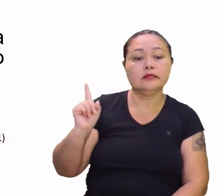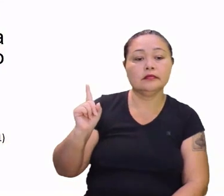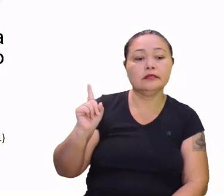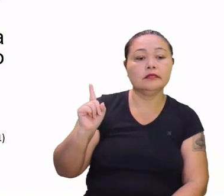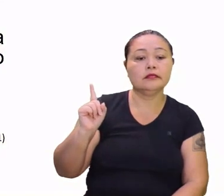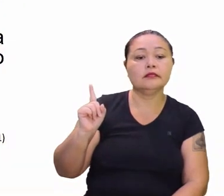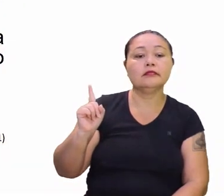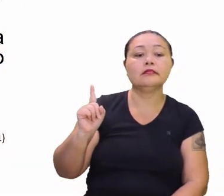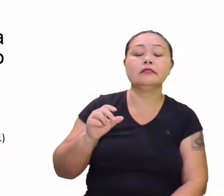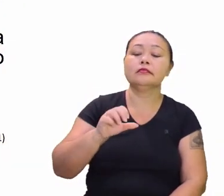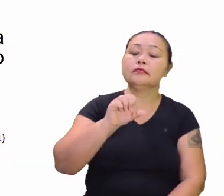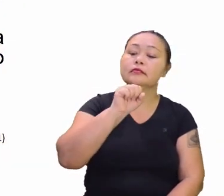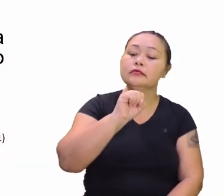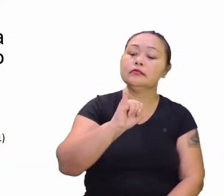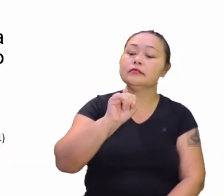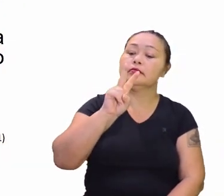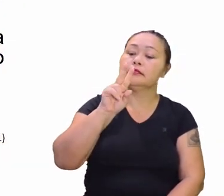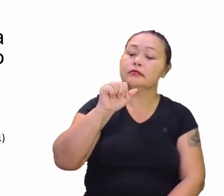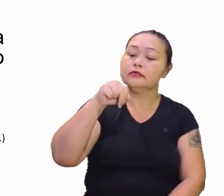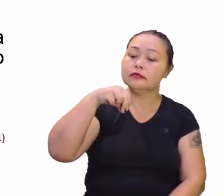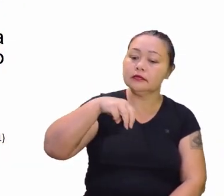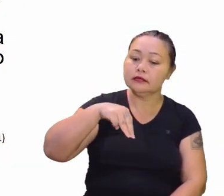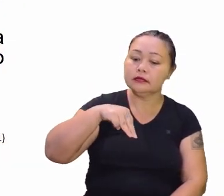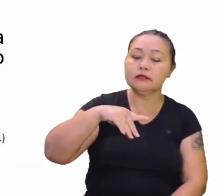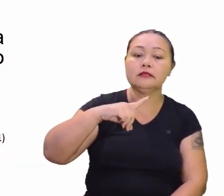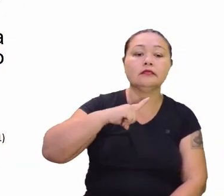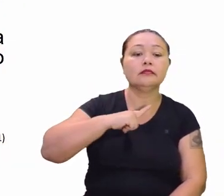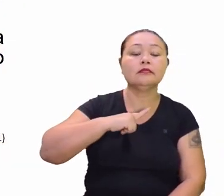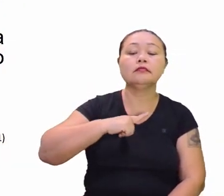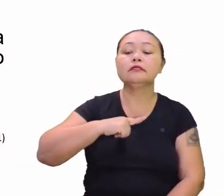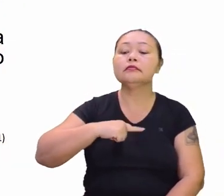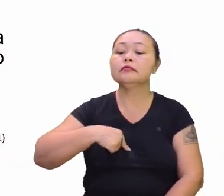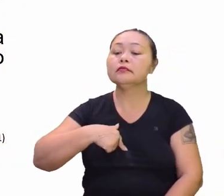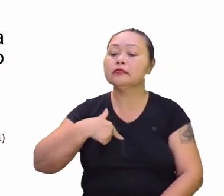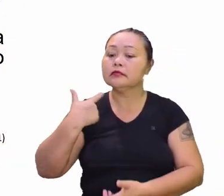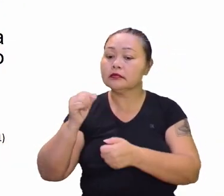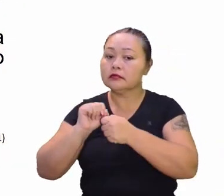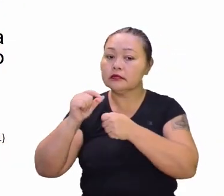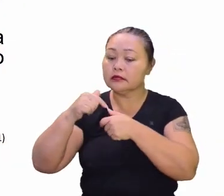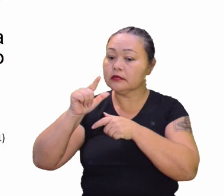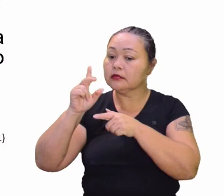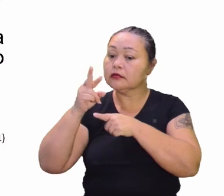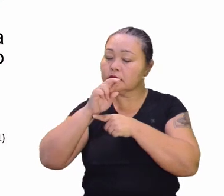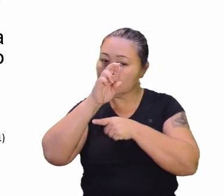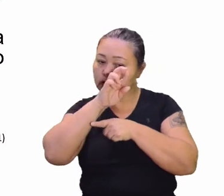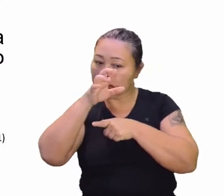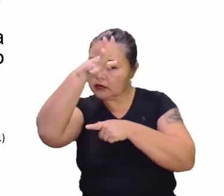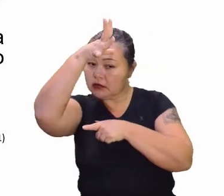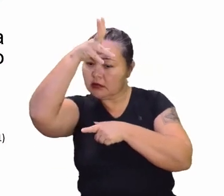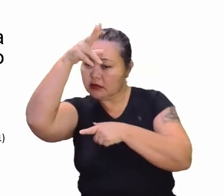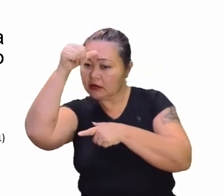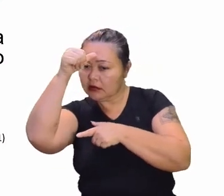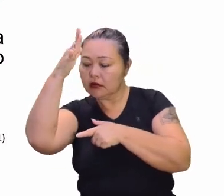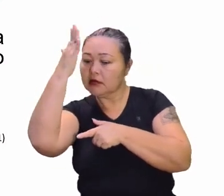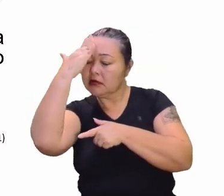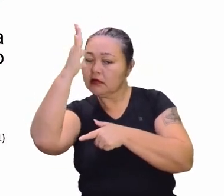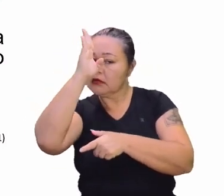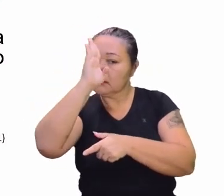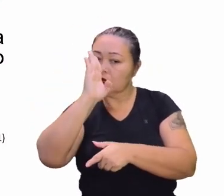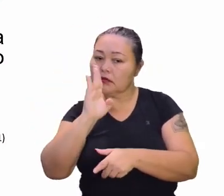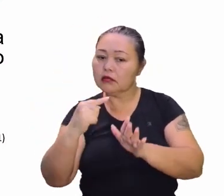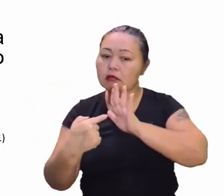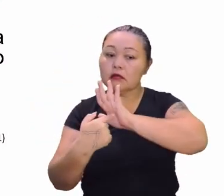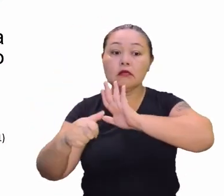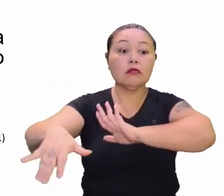quê? Do CIVAM, que é o Serviço de Vigilância da Amazônia. Sabemos que o Brasil,